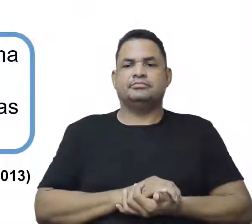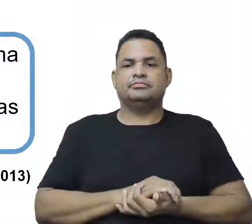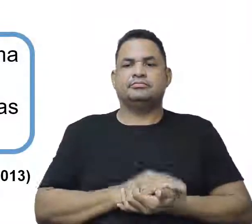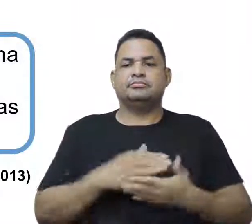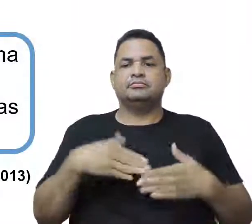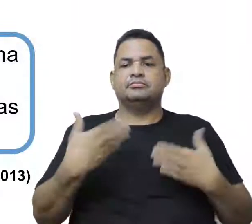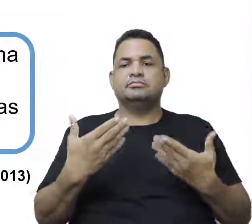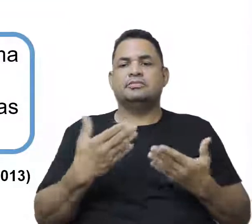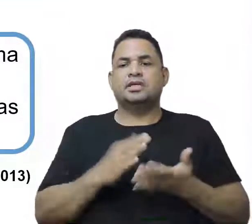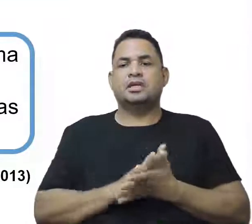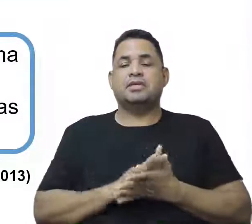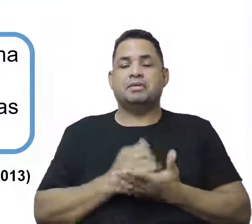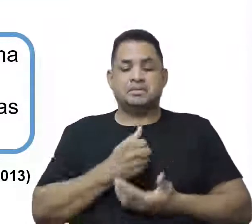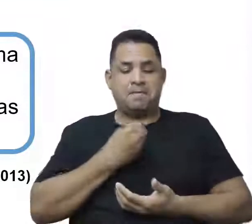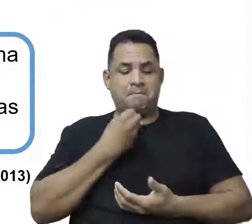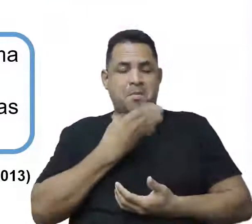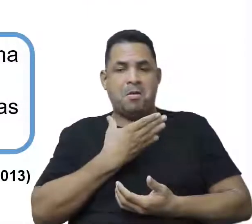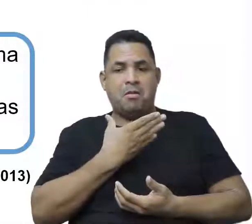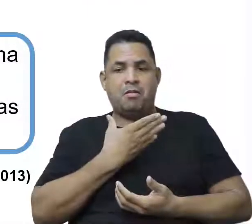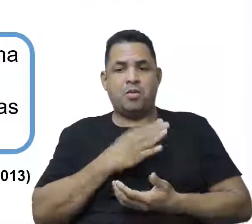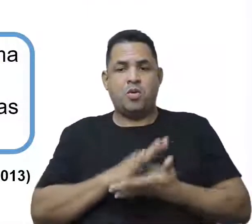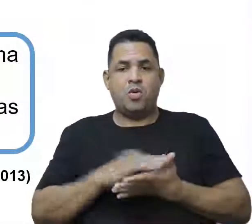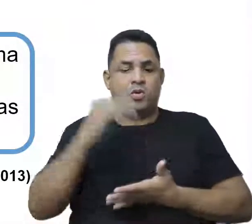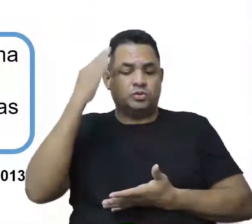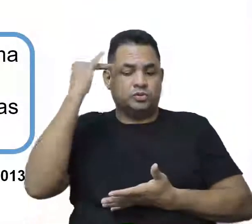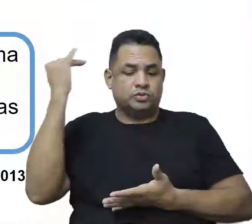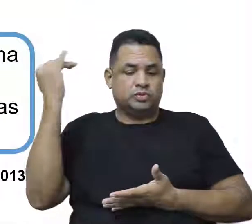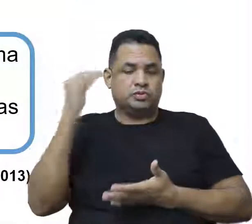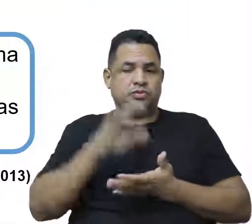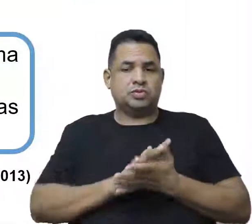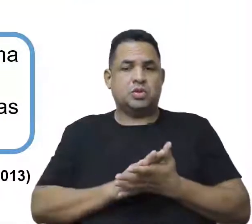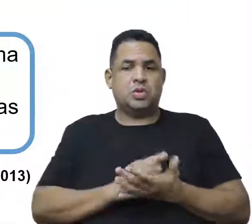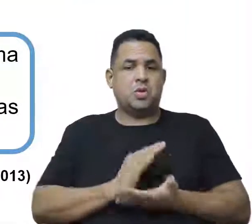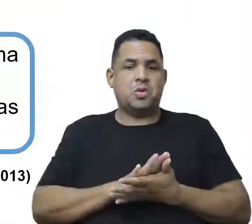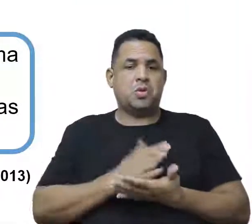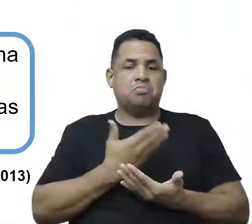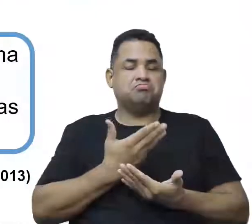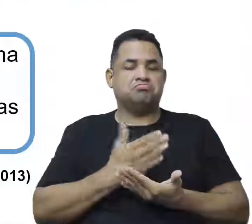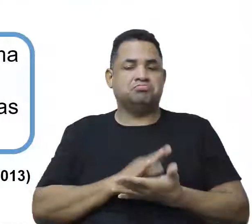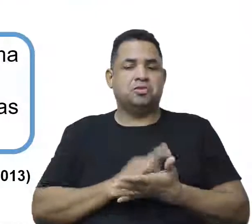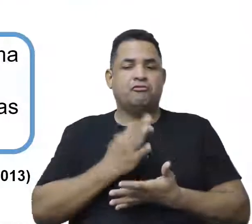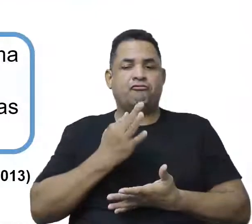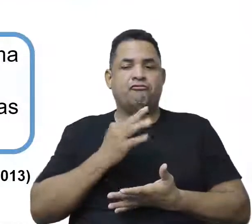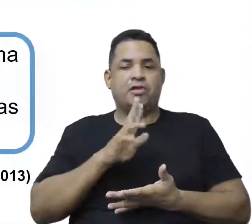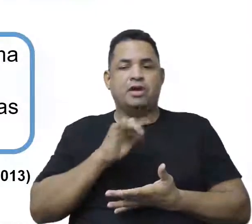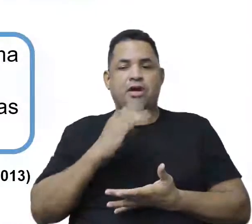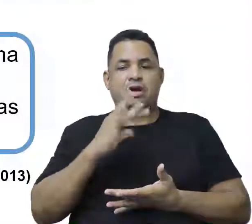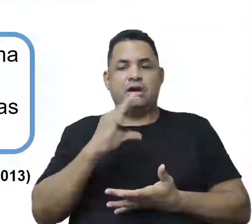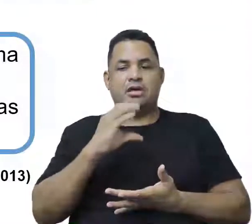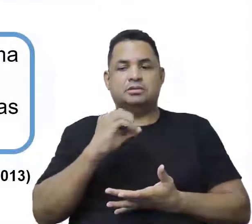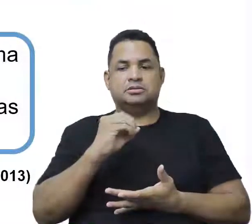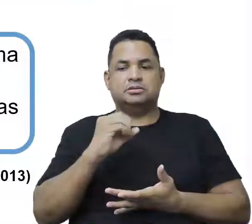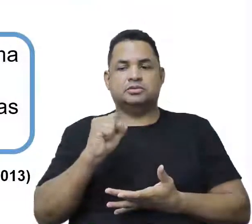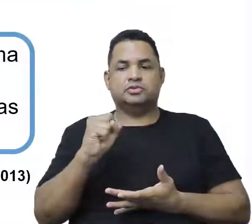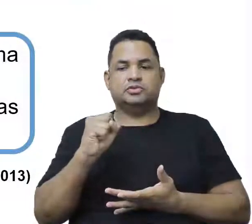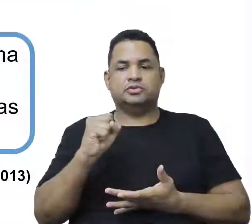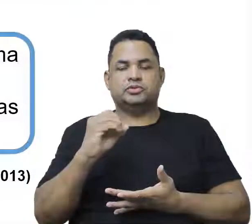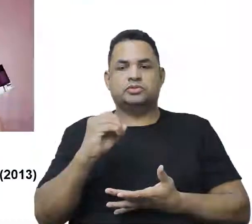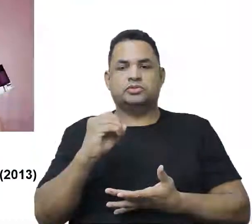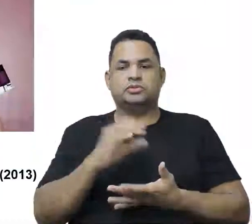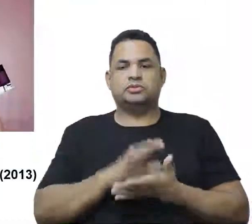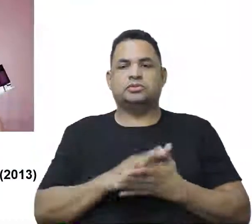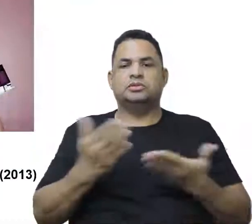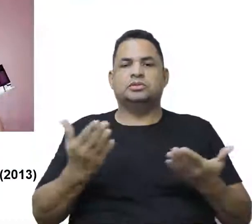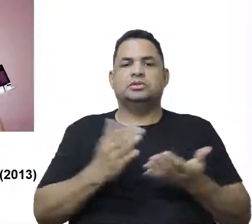que vai te dar o êxito também ou o fracasso. Então, uma boa imagem vai significar muito na hora da